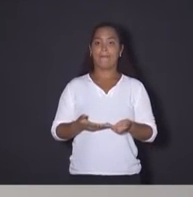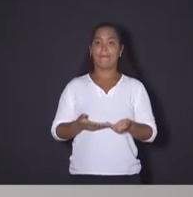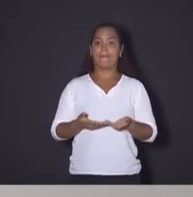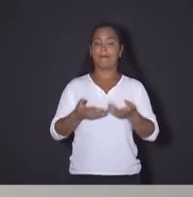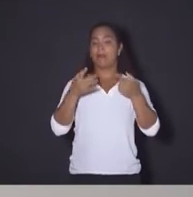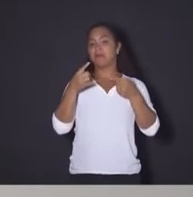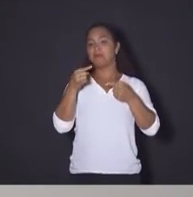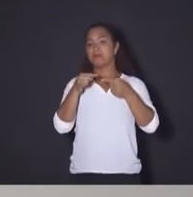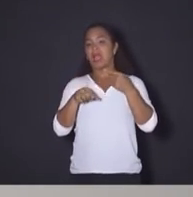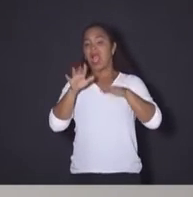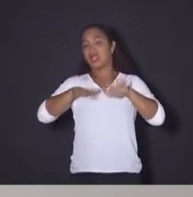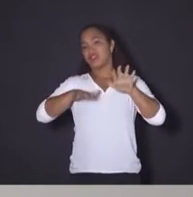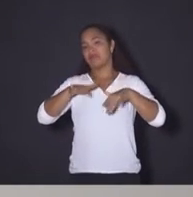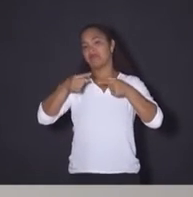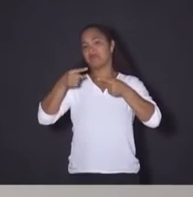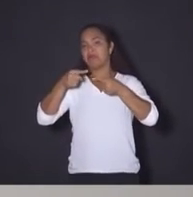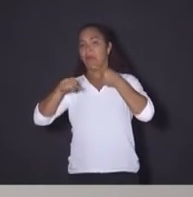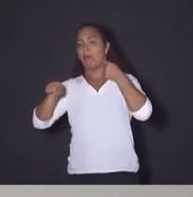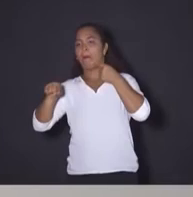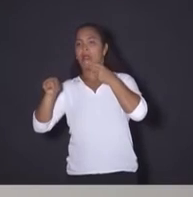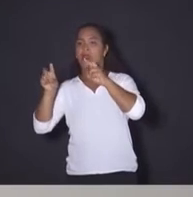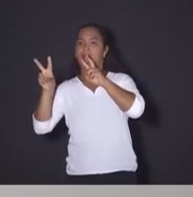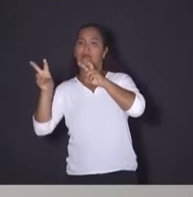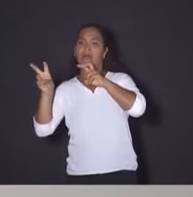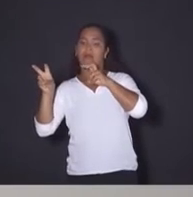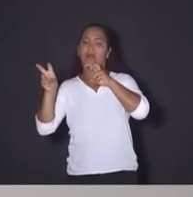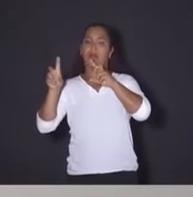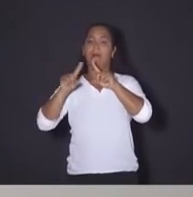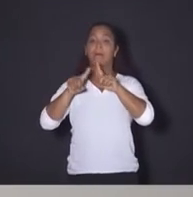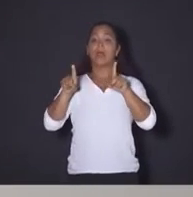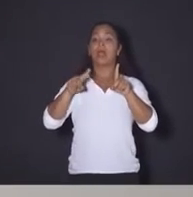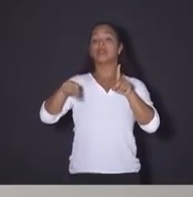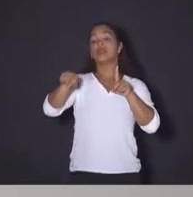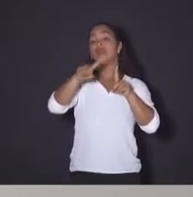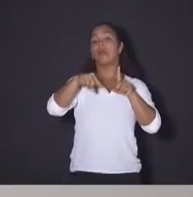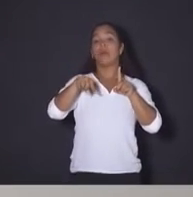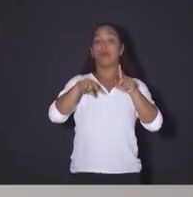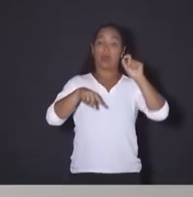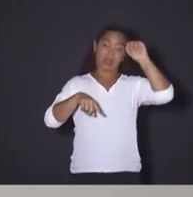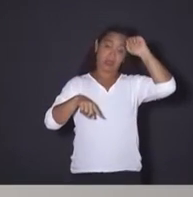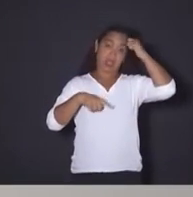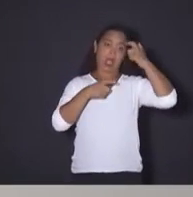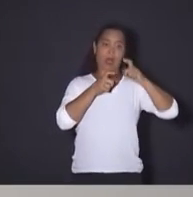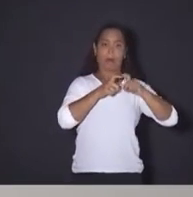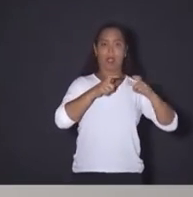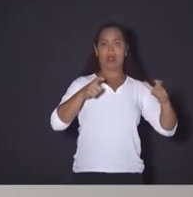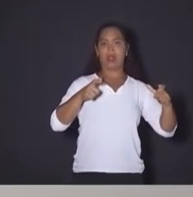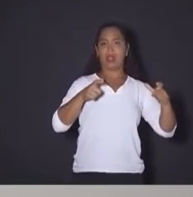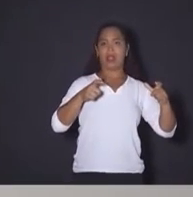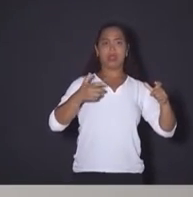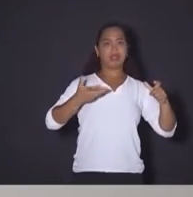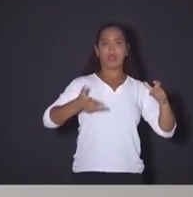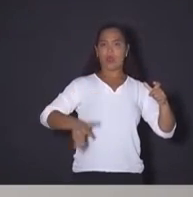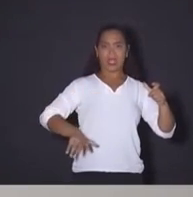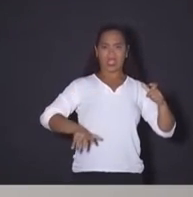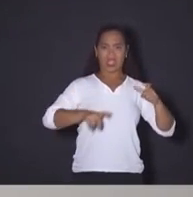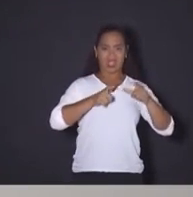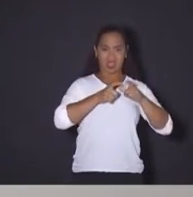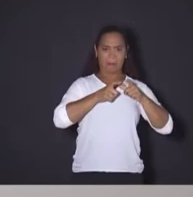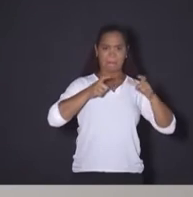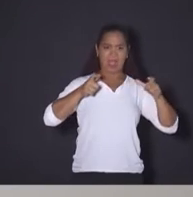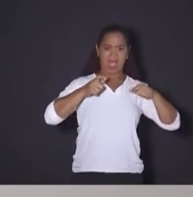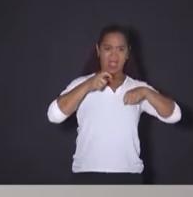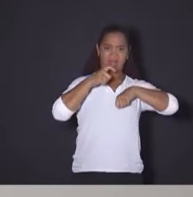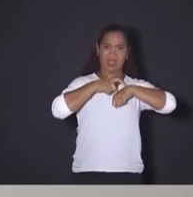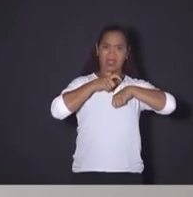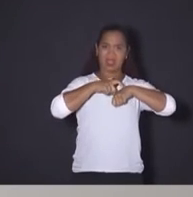algumas questões que é mas é porque vocês são maioria nós não queremos ser maioria somente na hora dessa